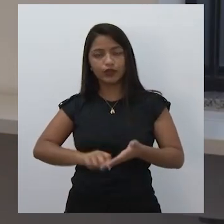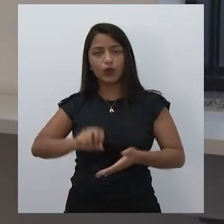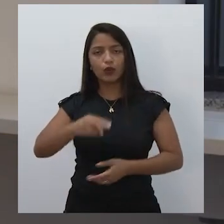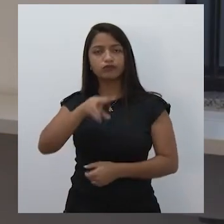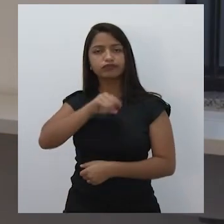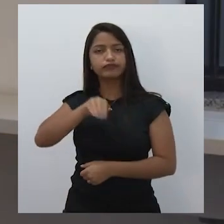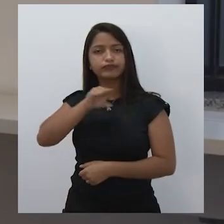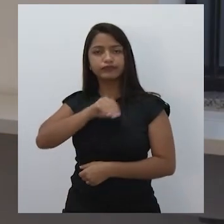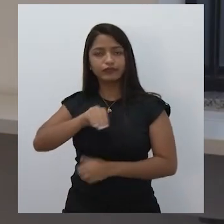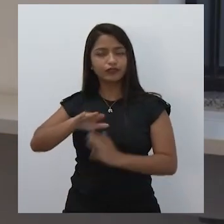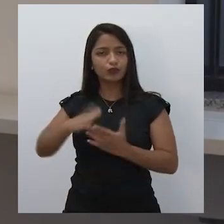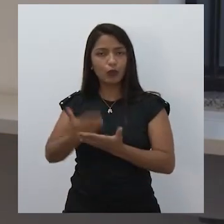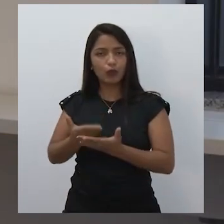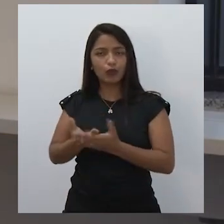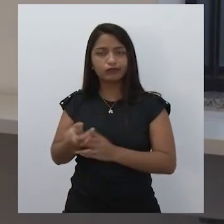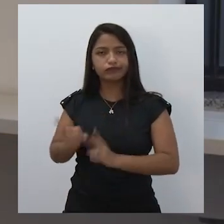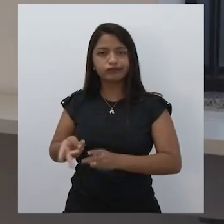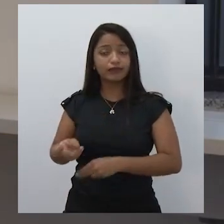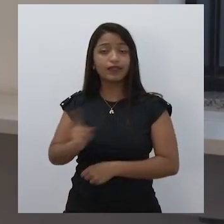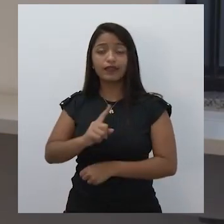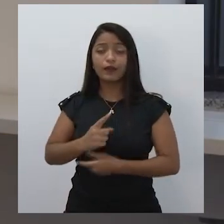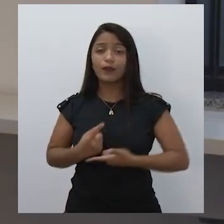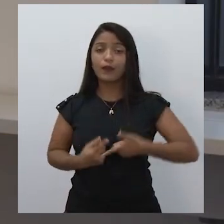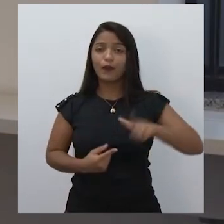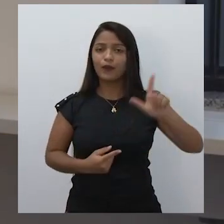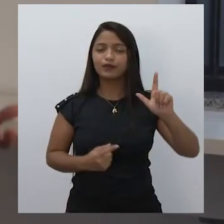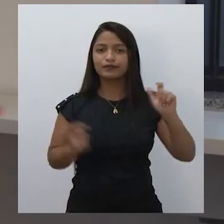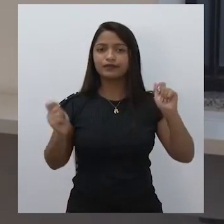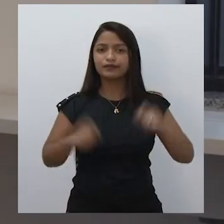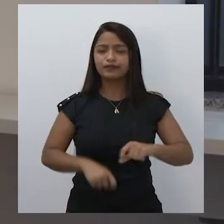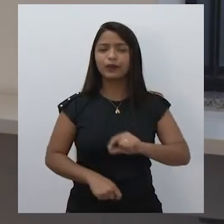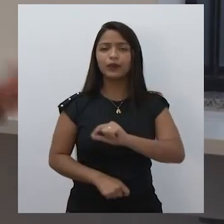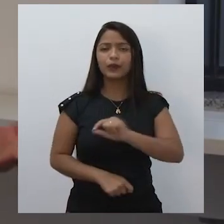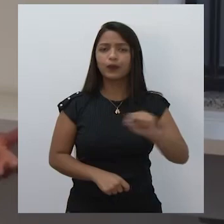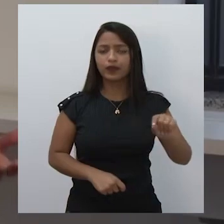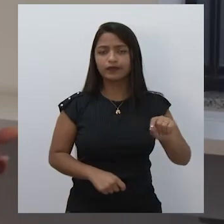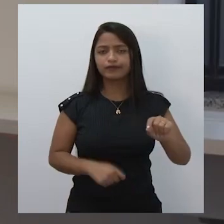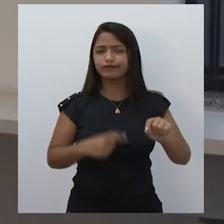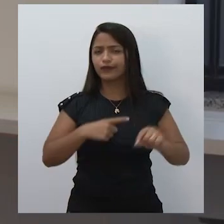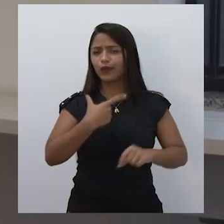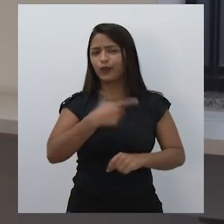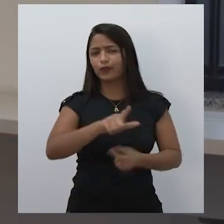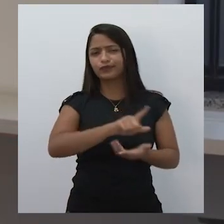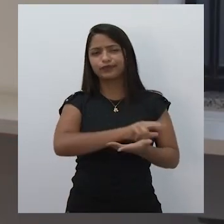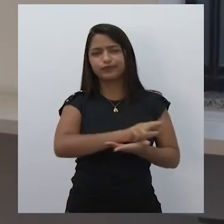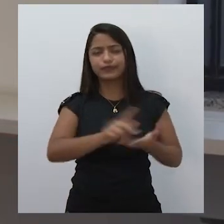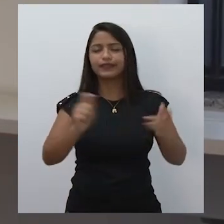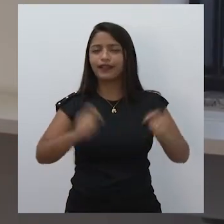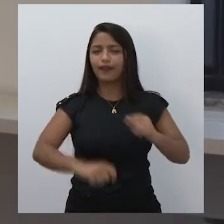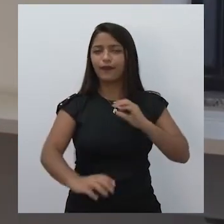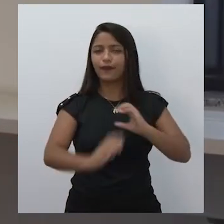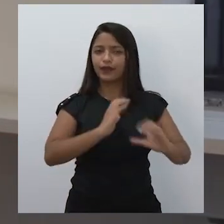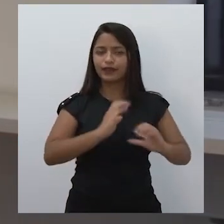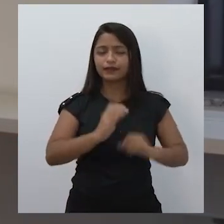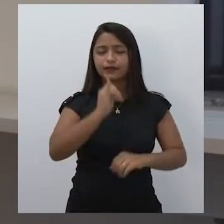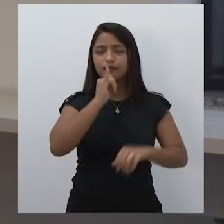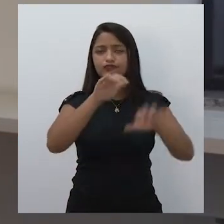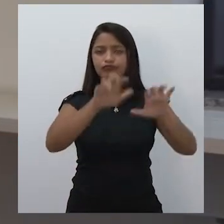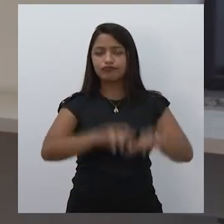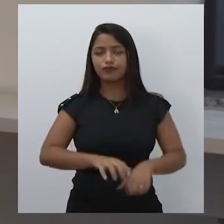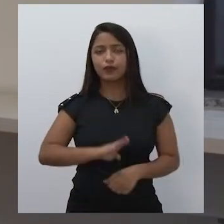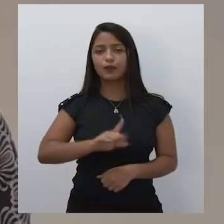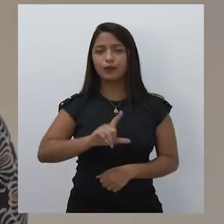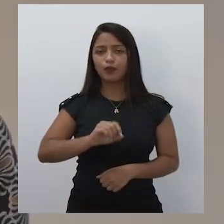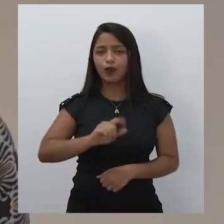da escola, mas que eles também desenvolvam a capacidade de usar os múltiplos meios de comunicação, como blogs,